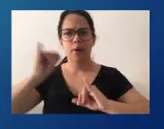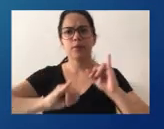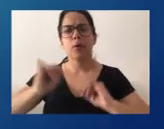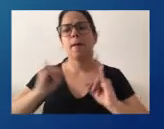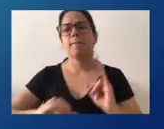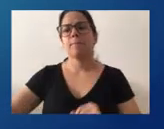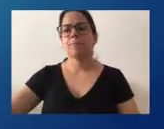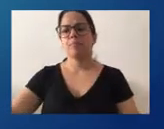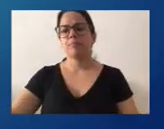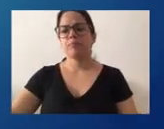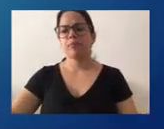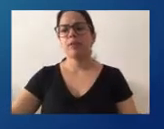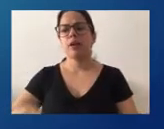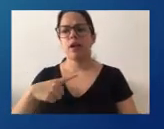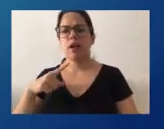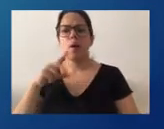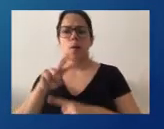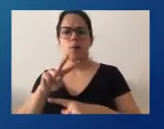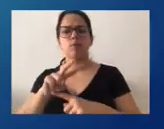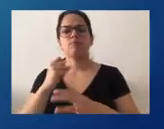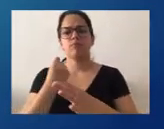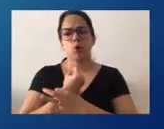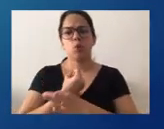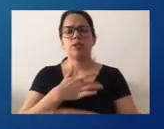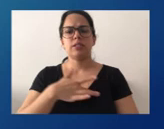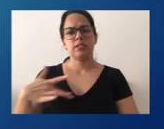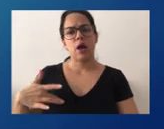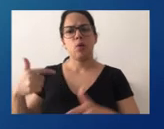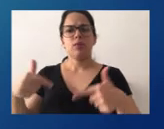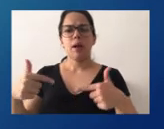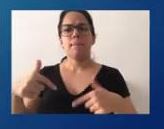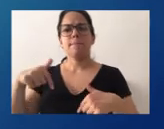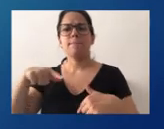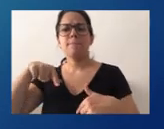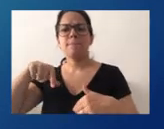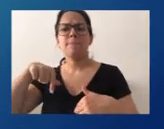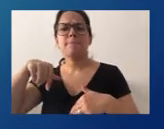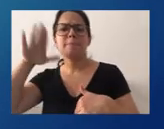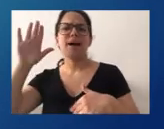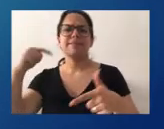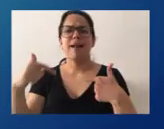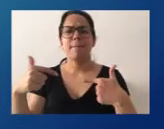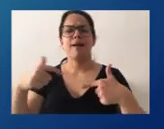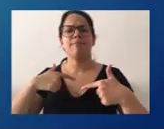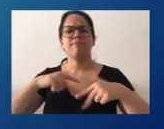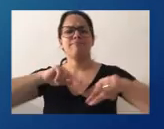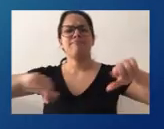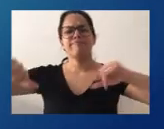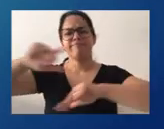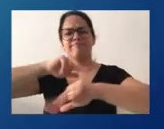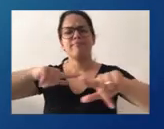de Segurança e Saúde do Trabalho, então são as atividades aí mais diversas, né, como construção